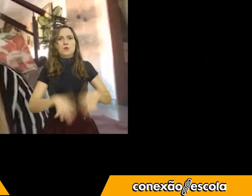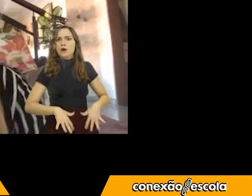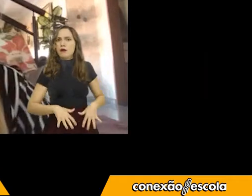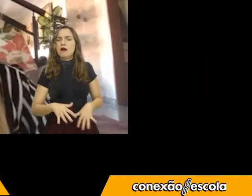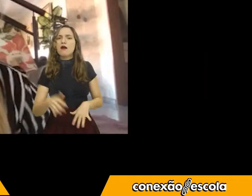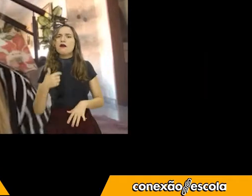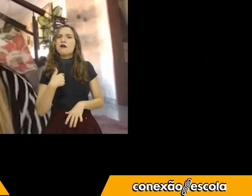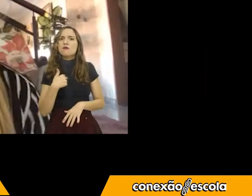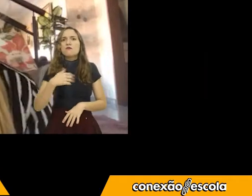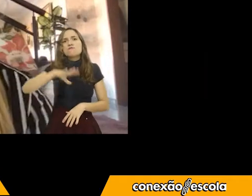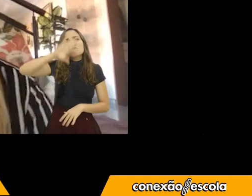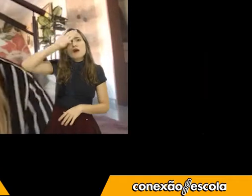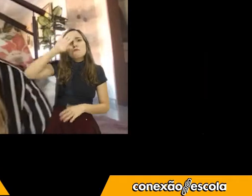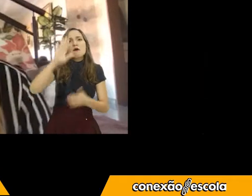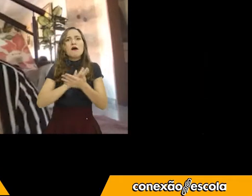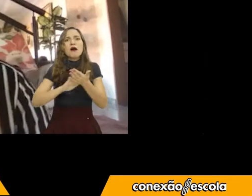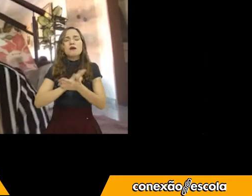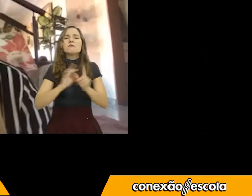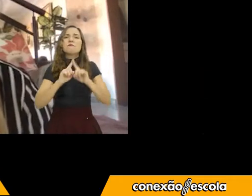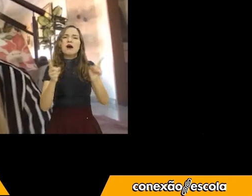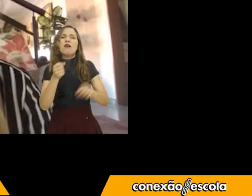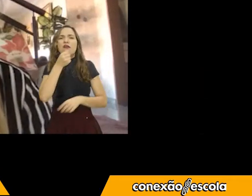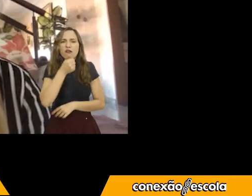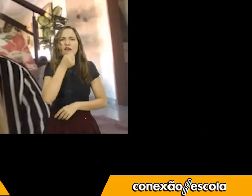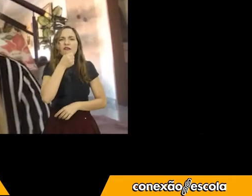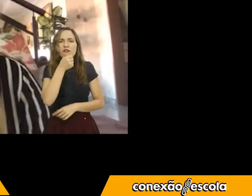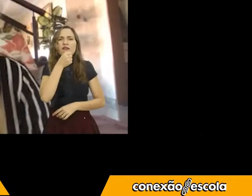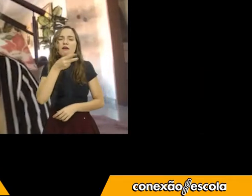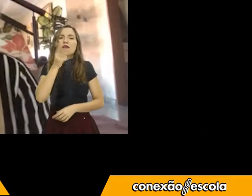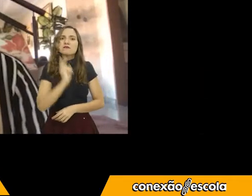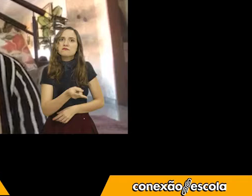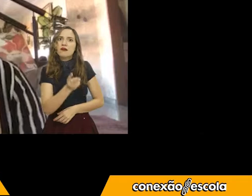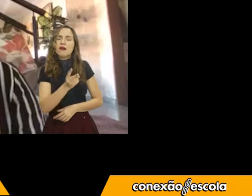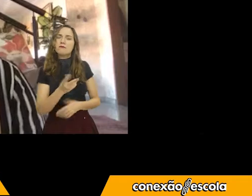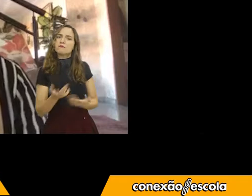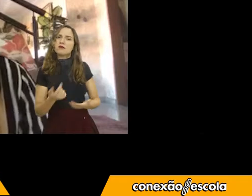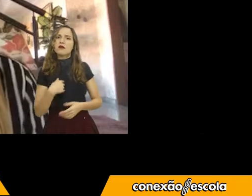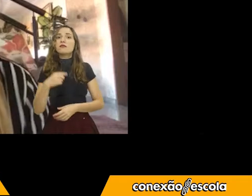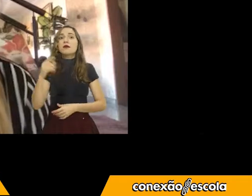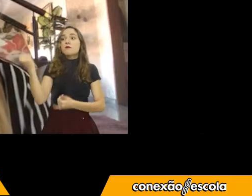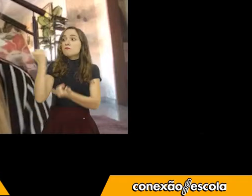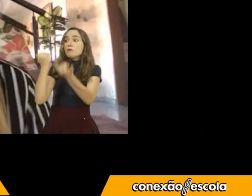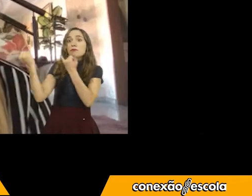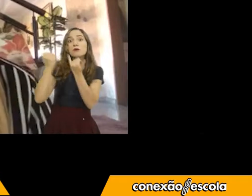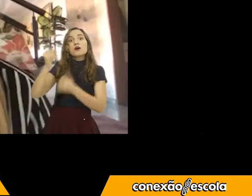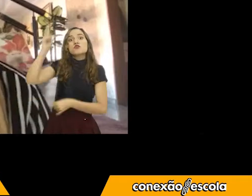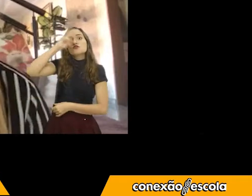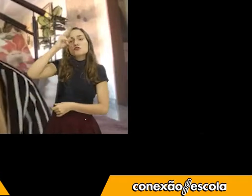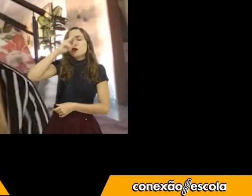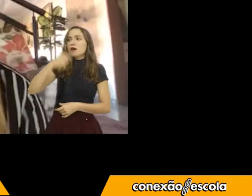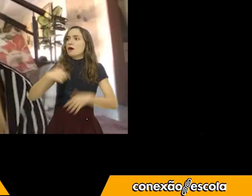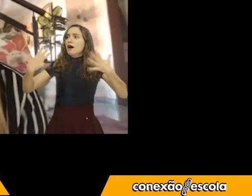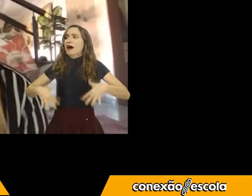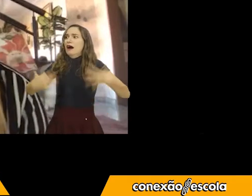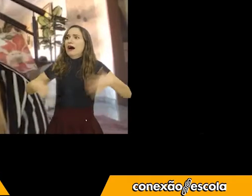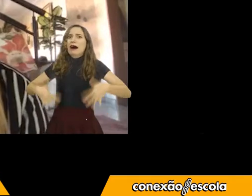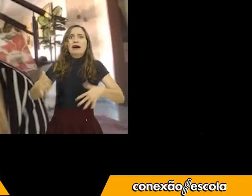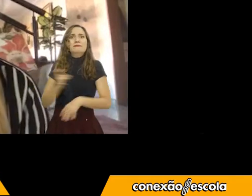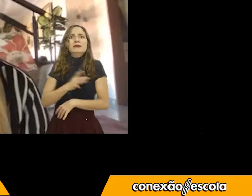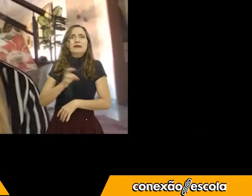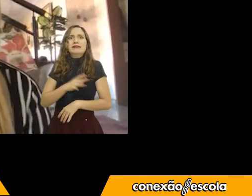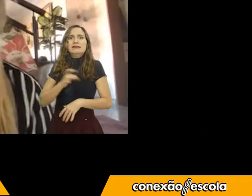Não estava resfriada, mas tossia. Ouvia conto de fada e